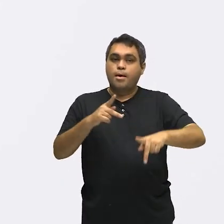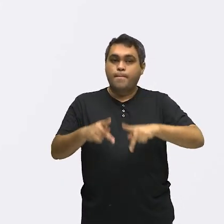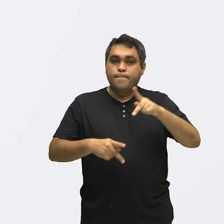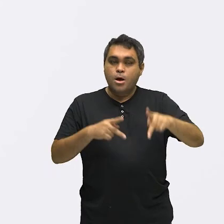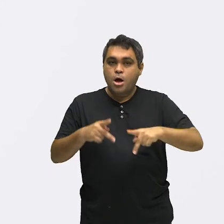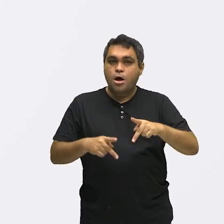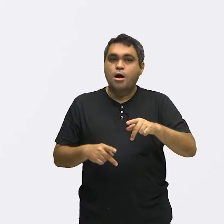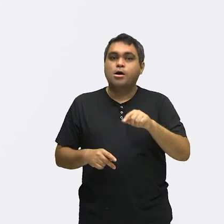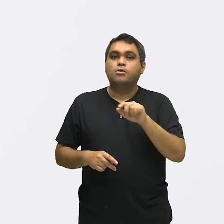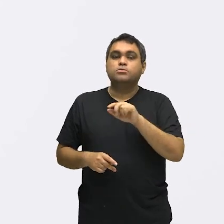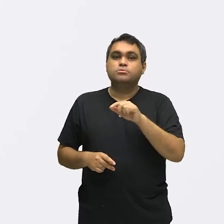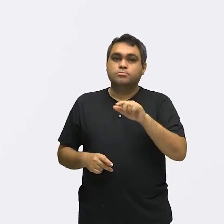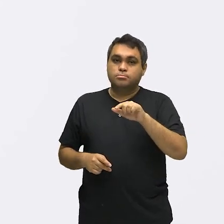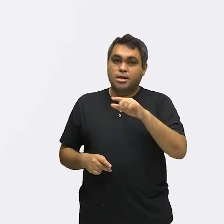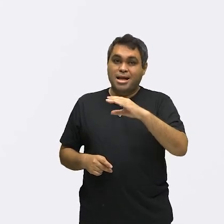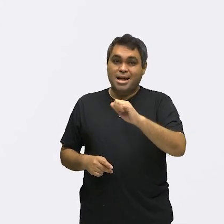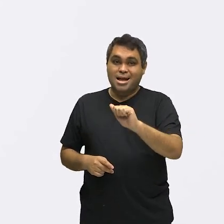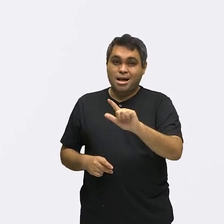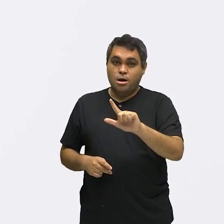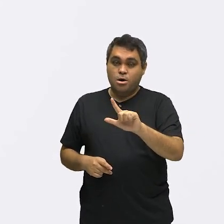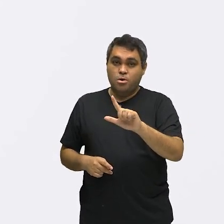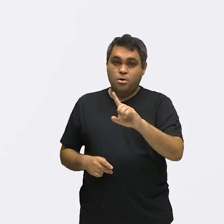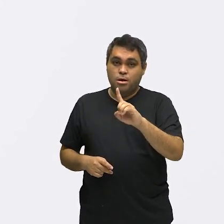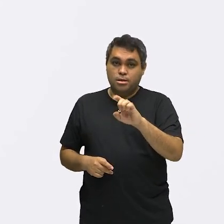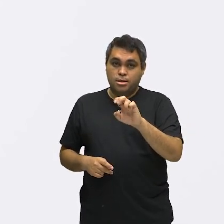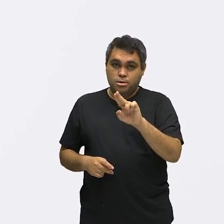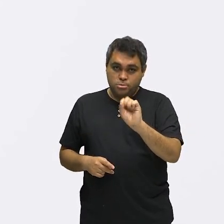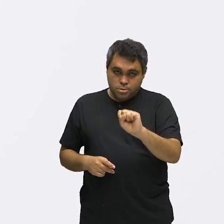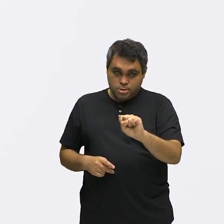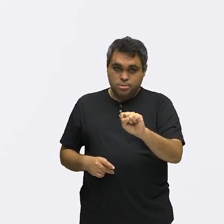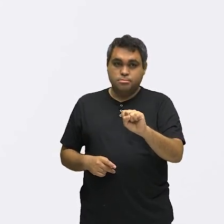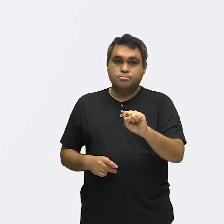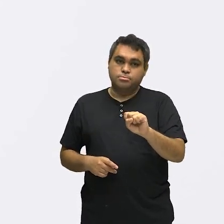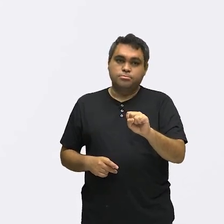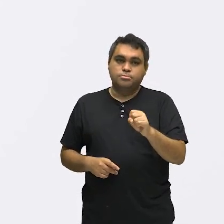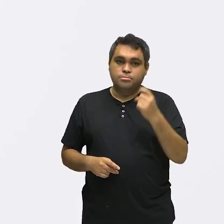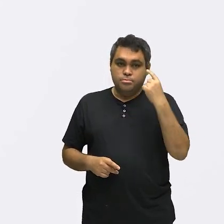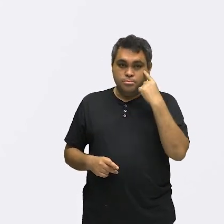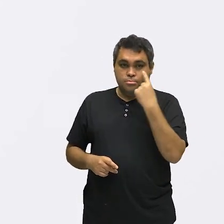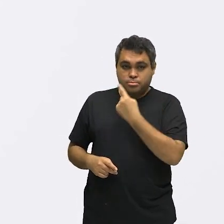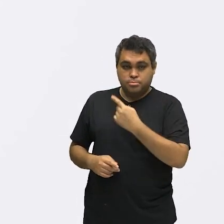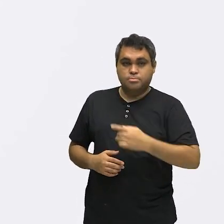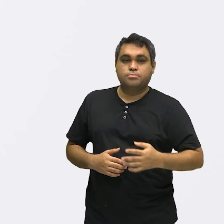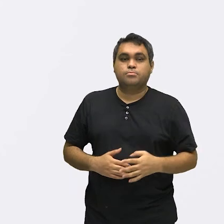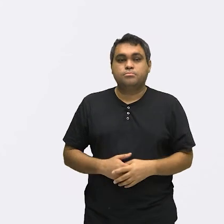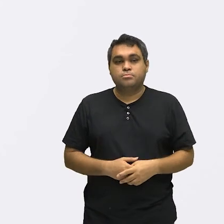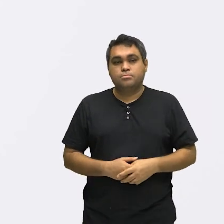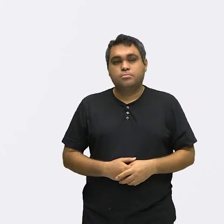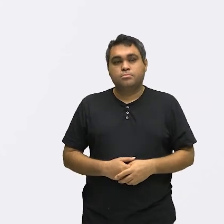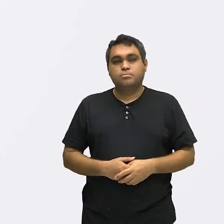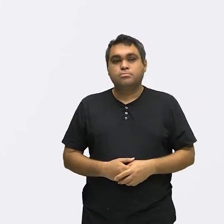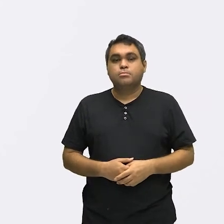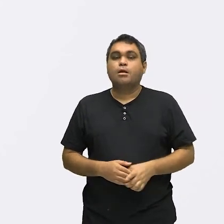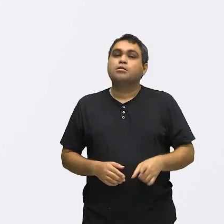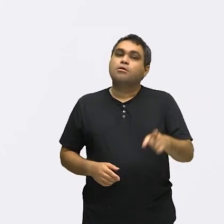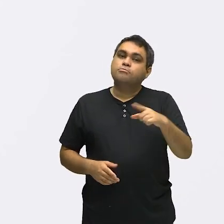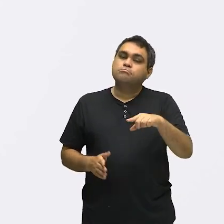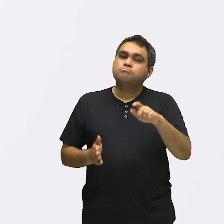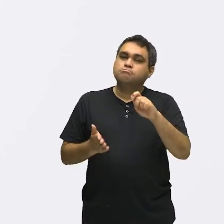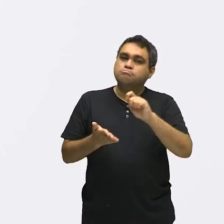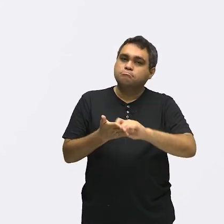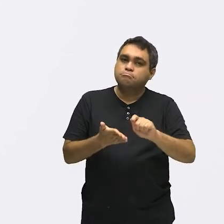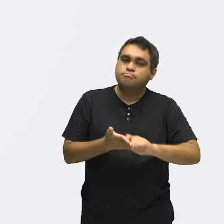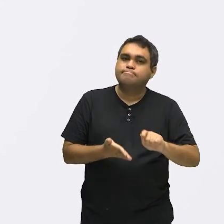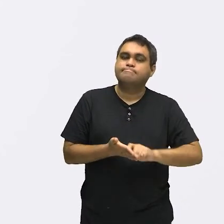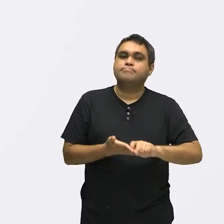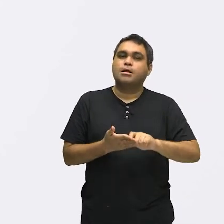os caldeus, né? Vamos lá para baixo direto para a resposta, professor. Então a gente espera que vocês tenham colocado aí na resposta